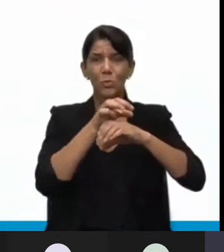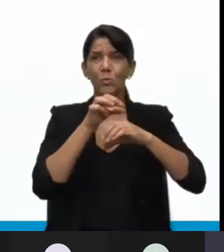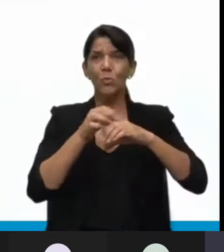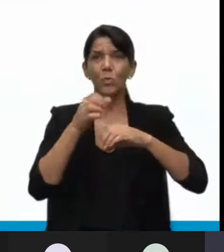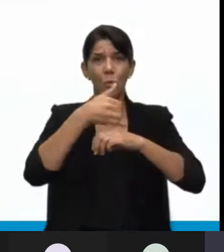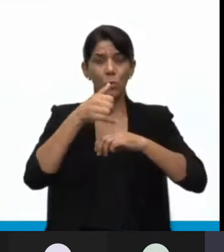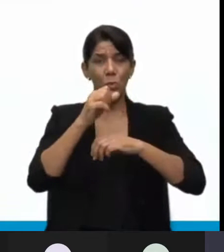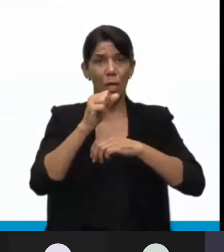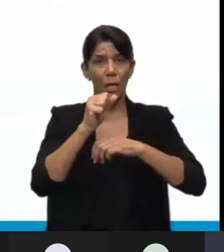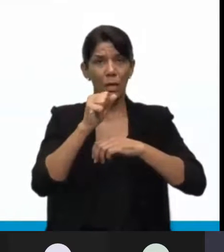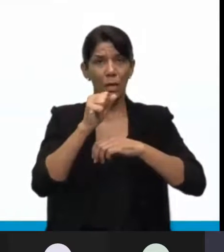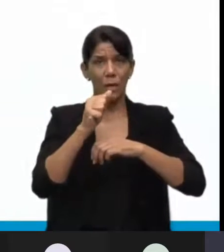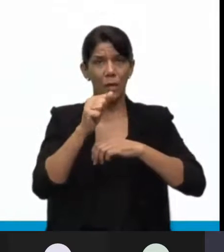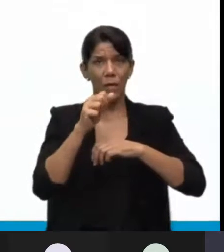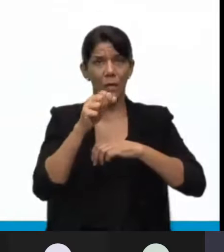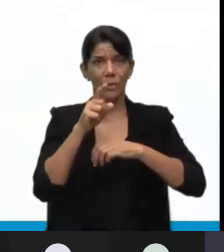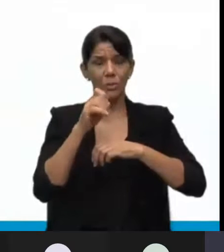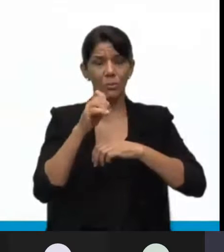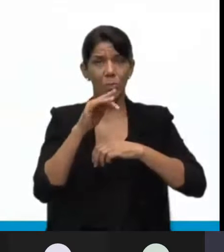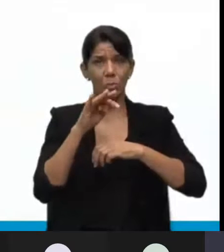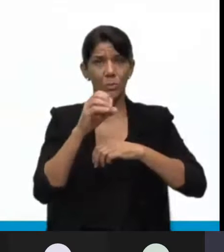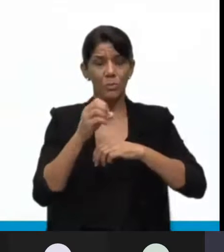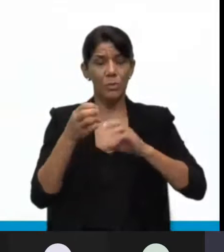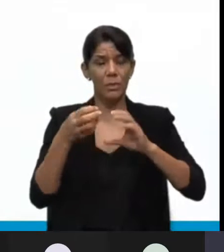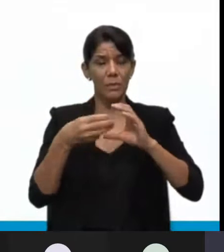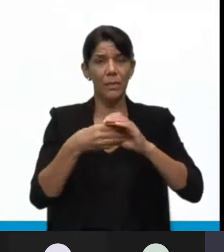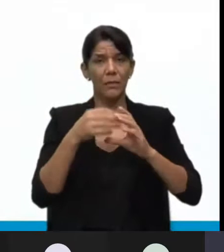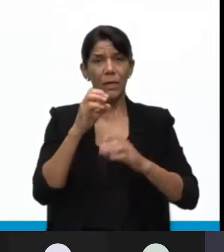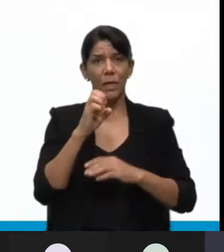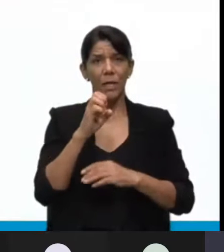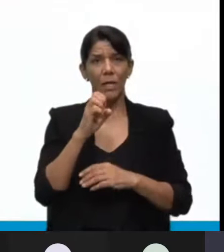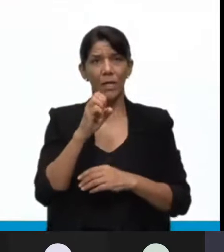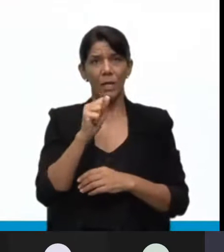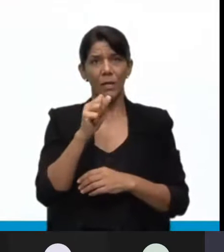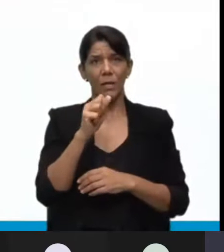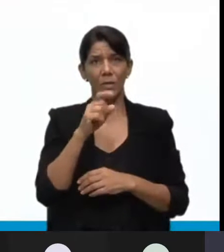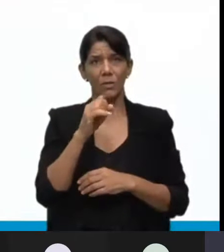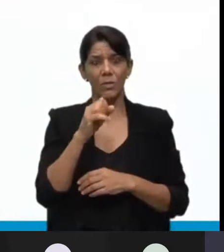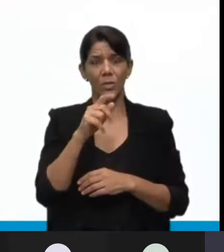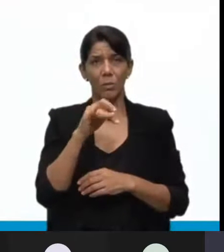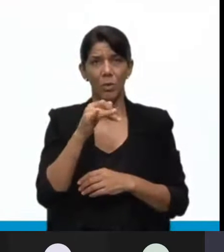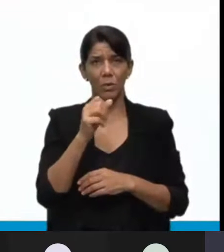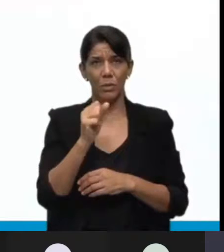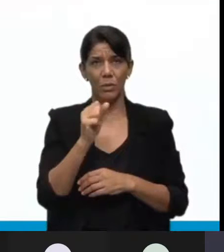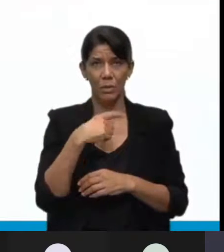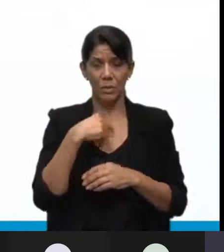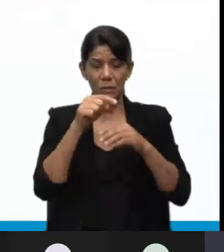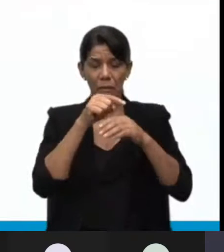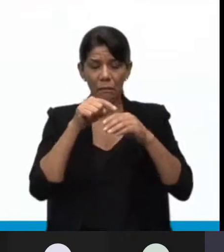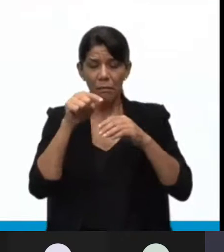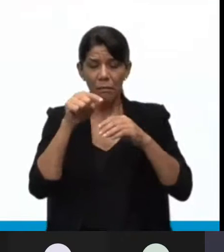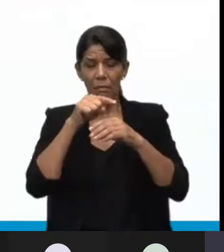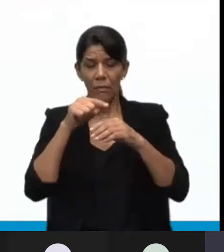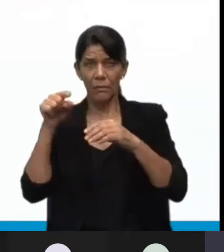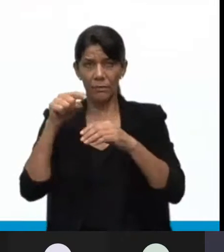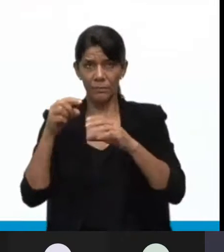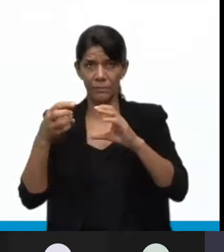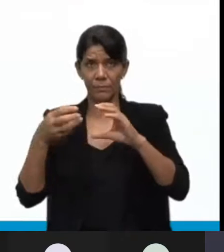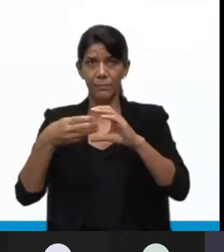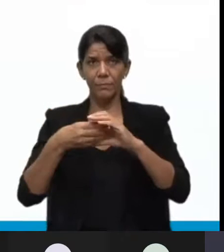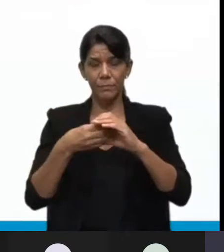é tecido adiposo, né? Isso aqui é um adipócito, é a célula adiposa. Então, a célula adiposa, ela tem essa característica aqui, ó.